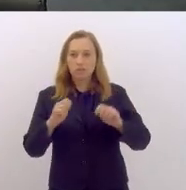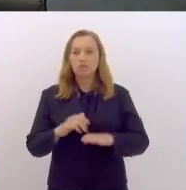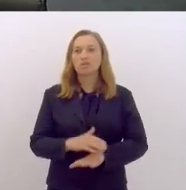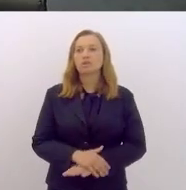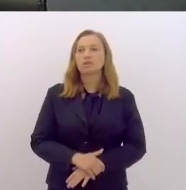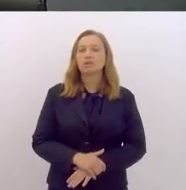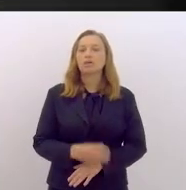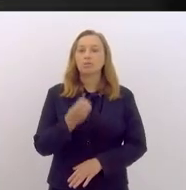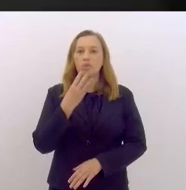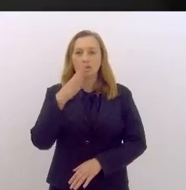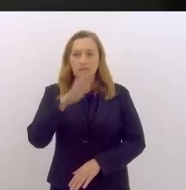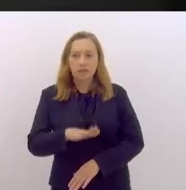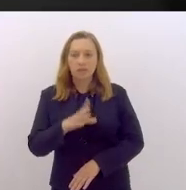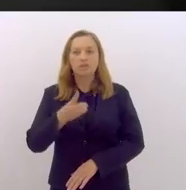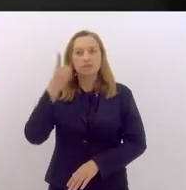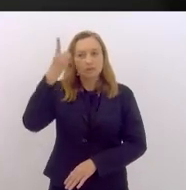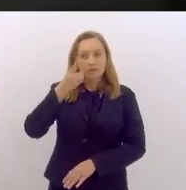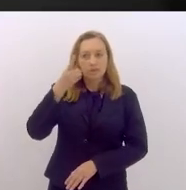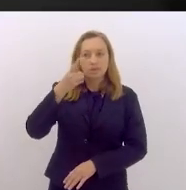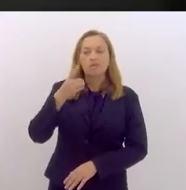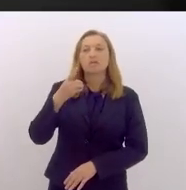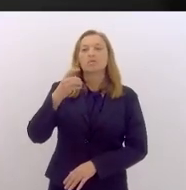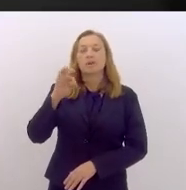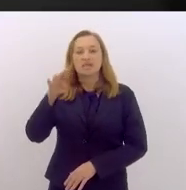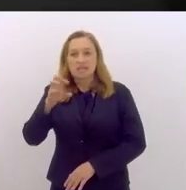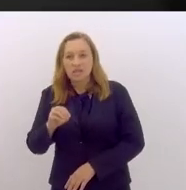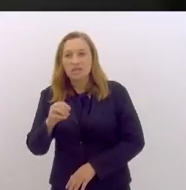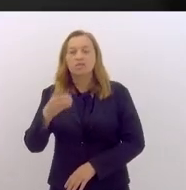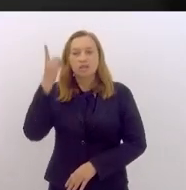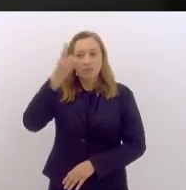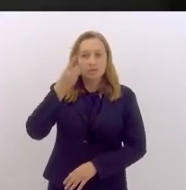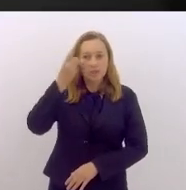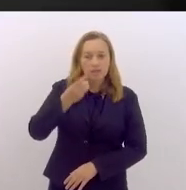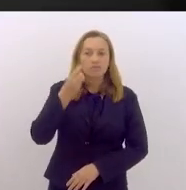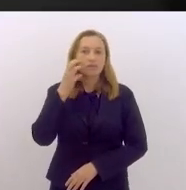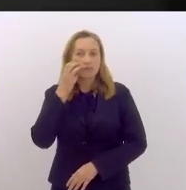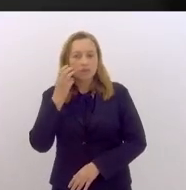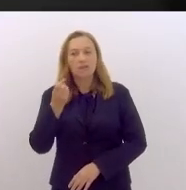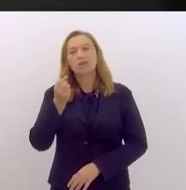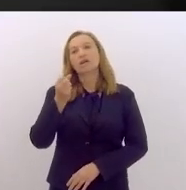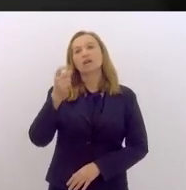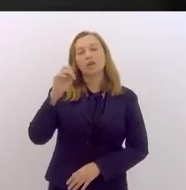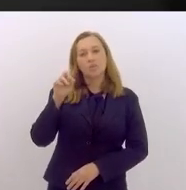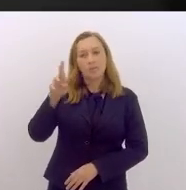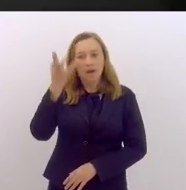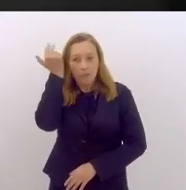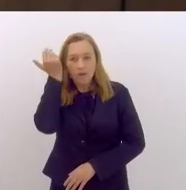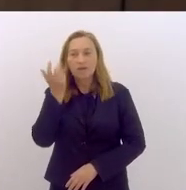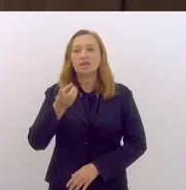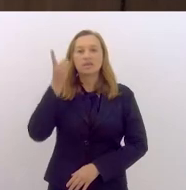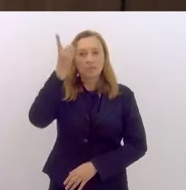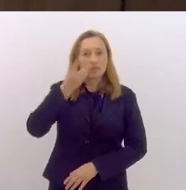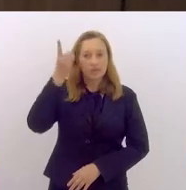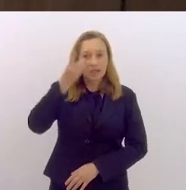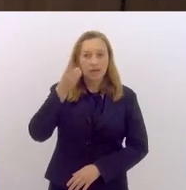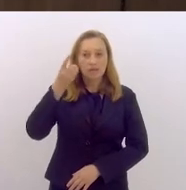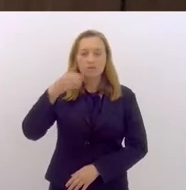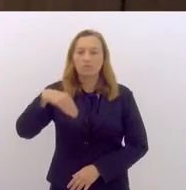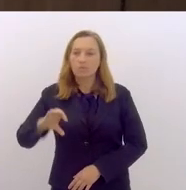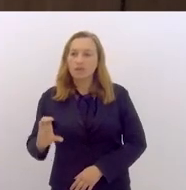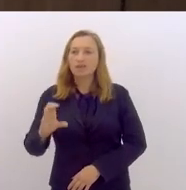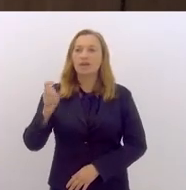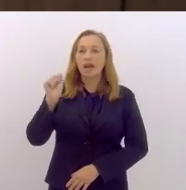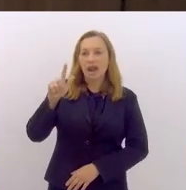Boa tarde, deputado Carlos Macedo, deputado Valdeir Carneiro, deputado Eliomar, deputado Carlos Mink, deputada Alana,